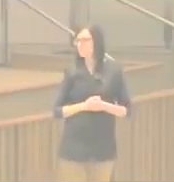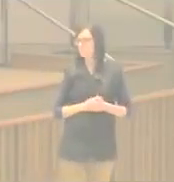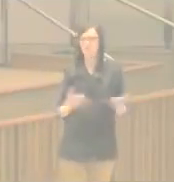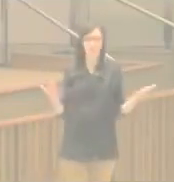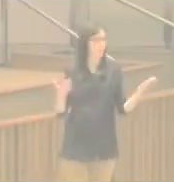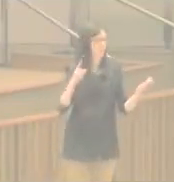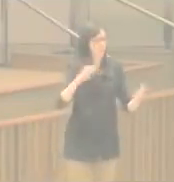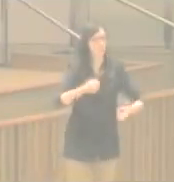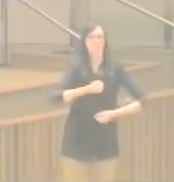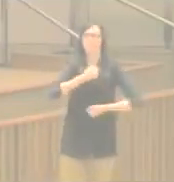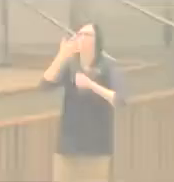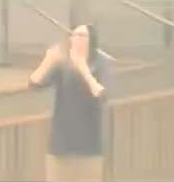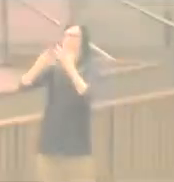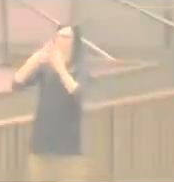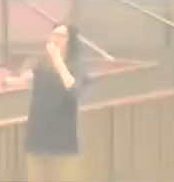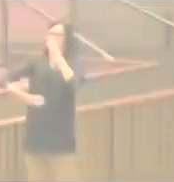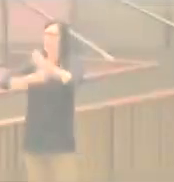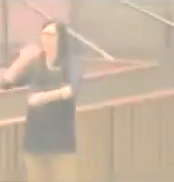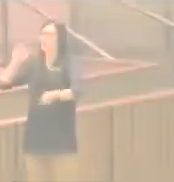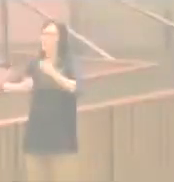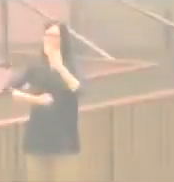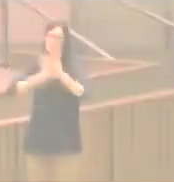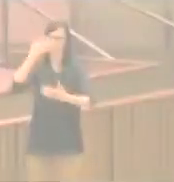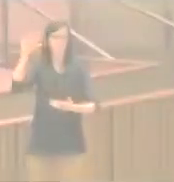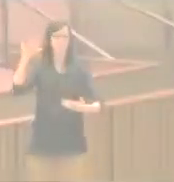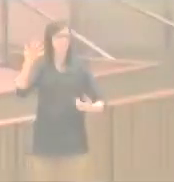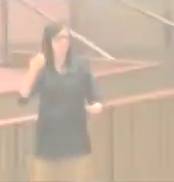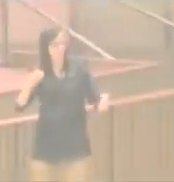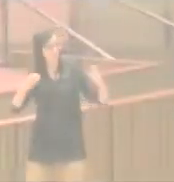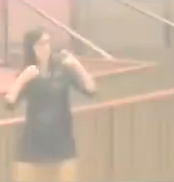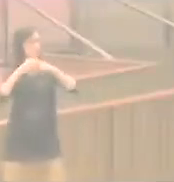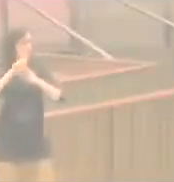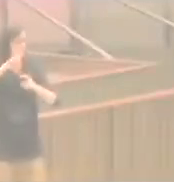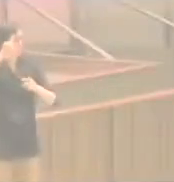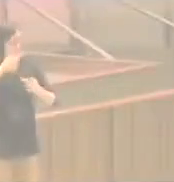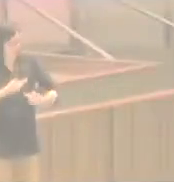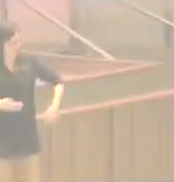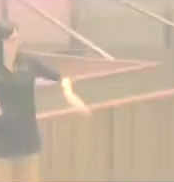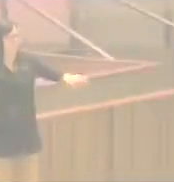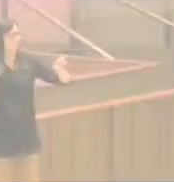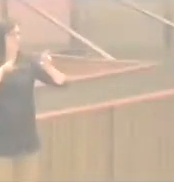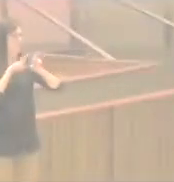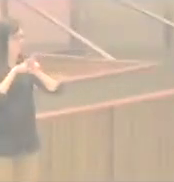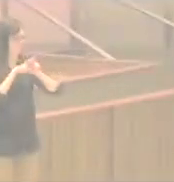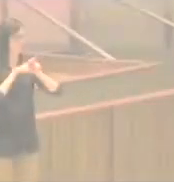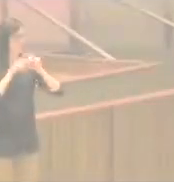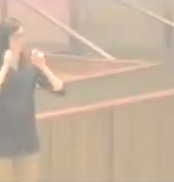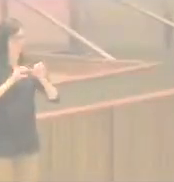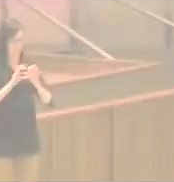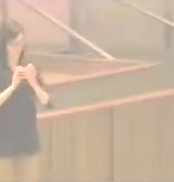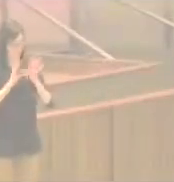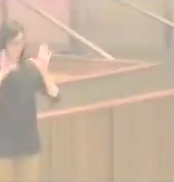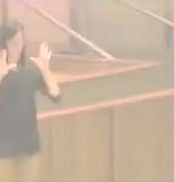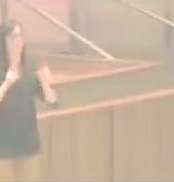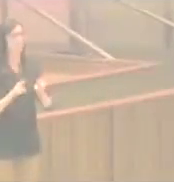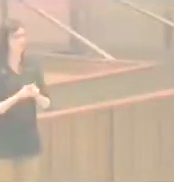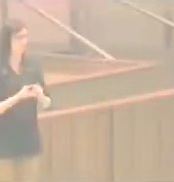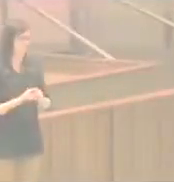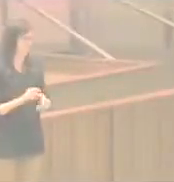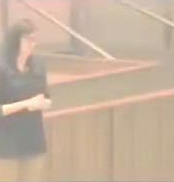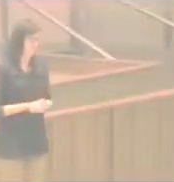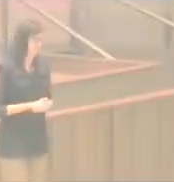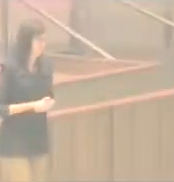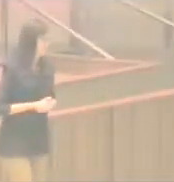de confissão, de caminho de volta, de restauração e de libertação.